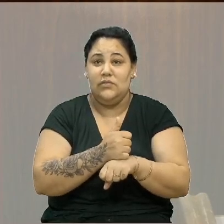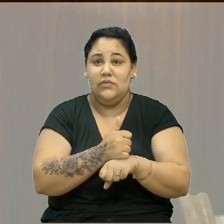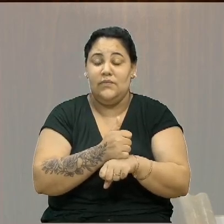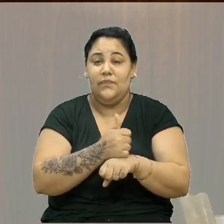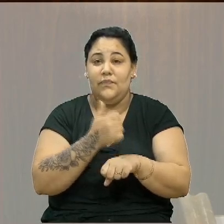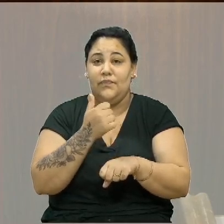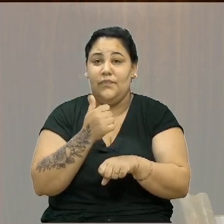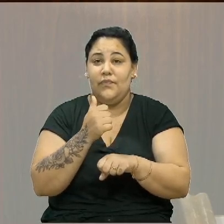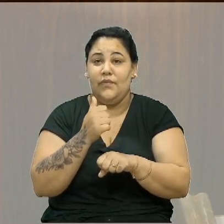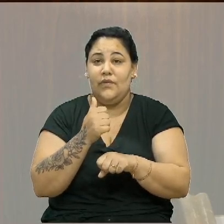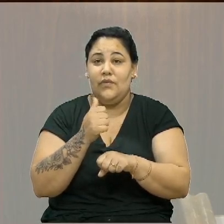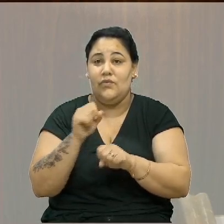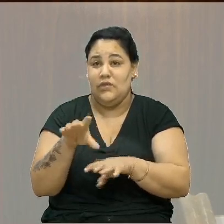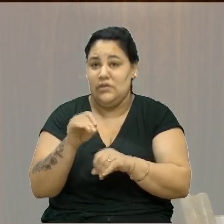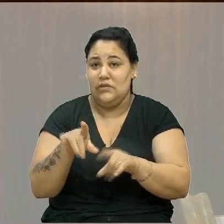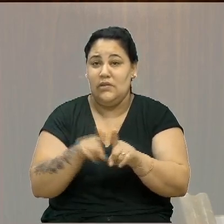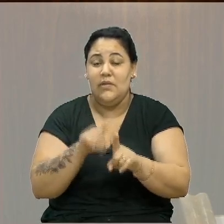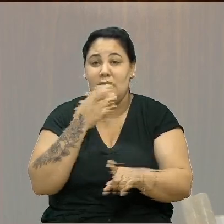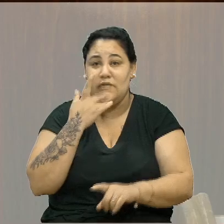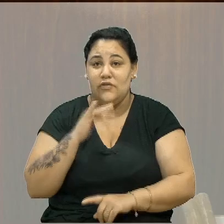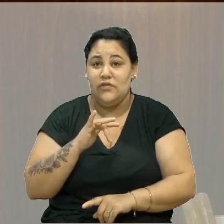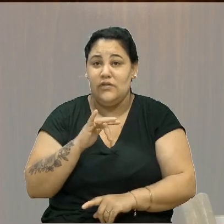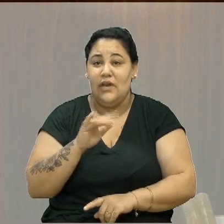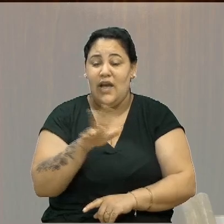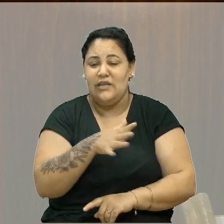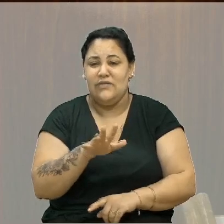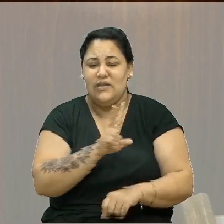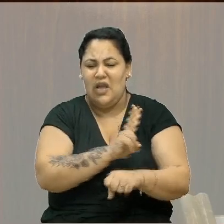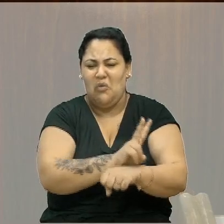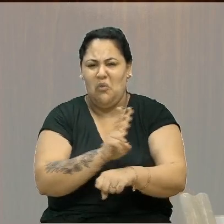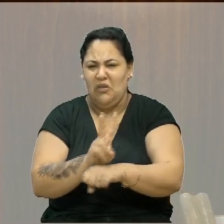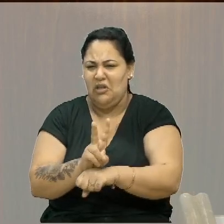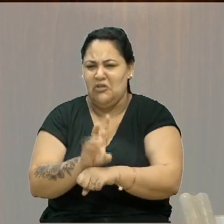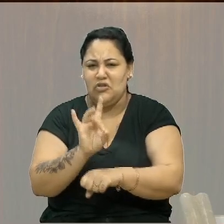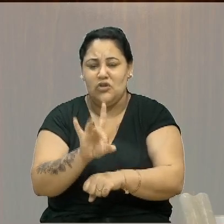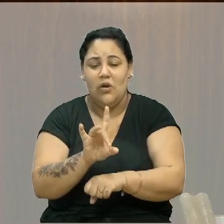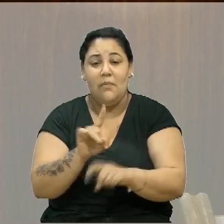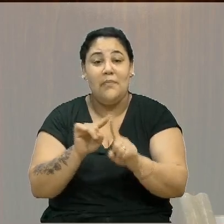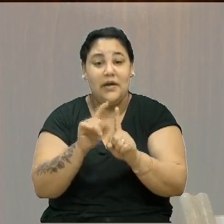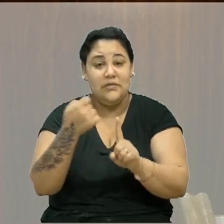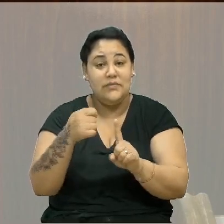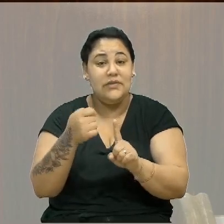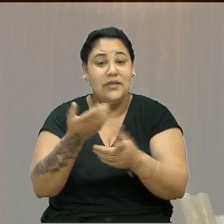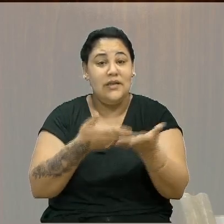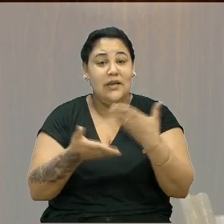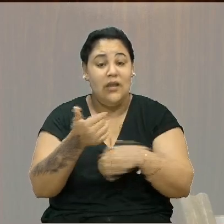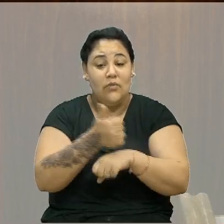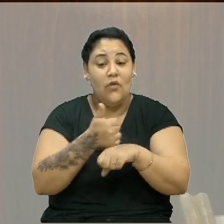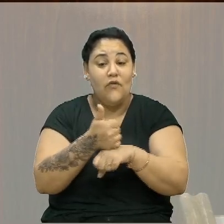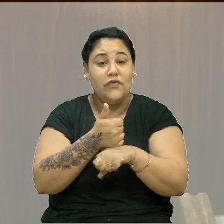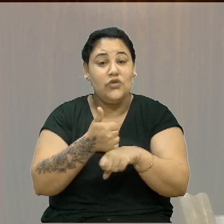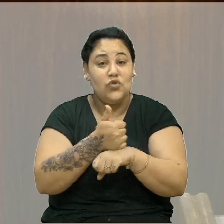que muitas vezes é tratado como cuidador, cuidadora, e não como professor e professora, tão